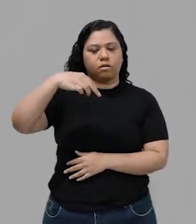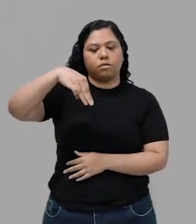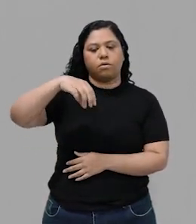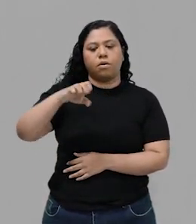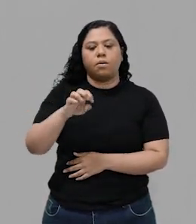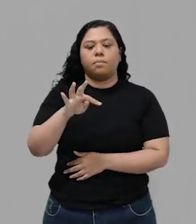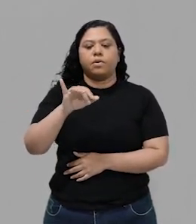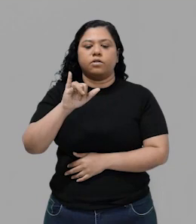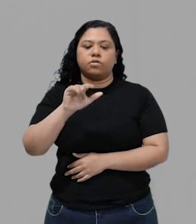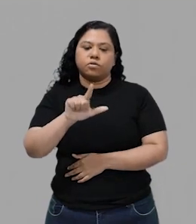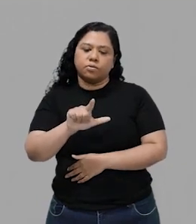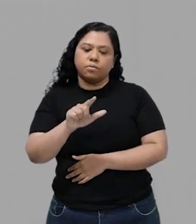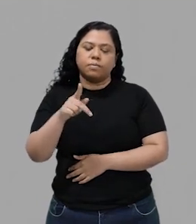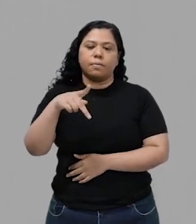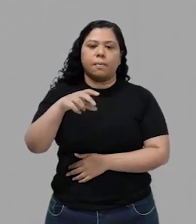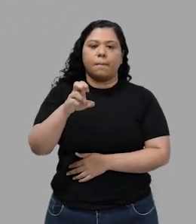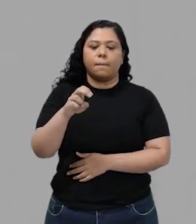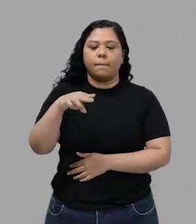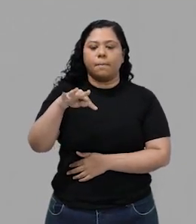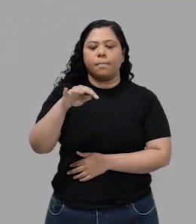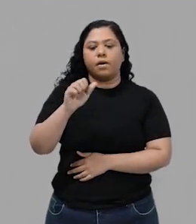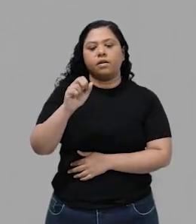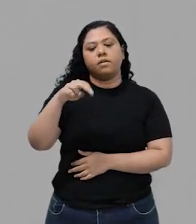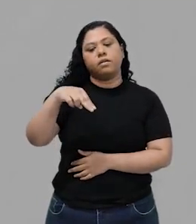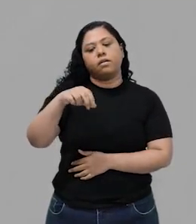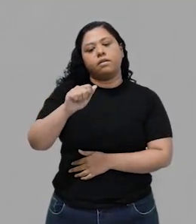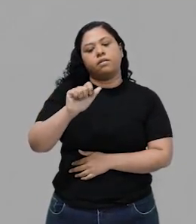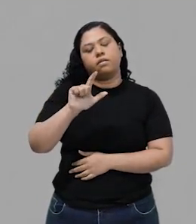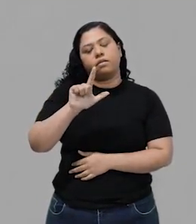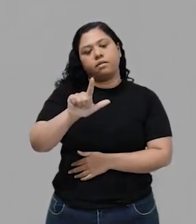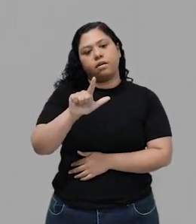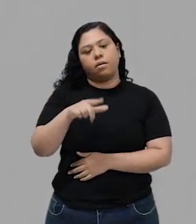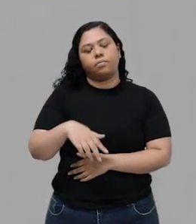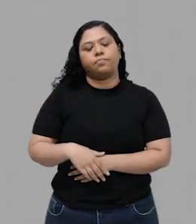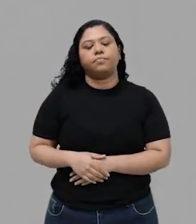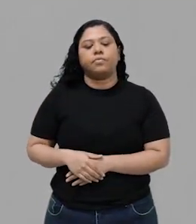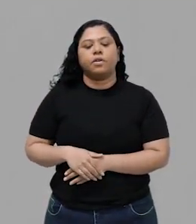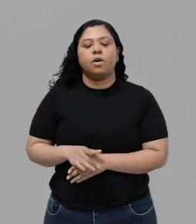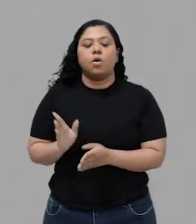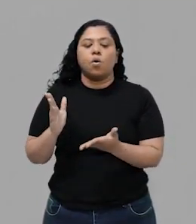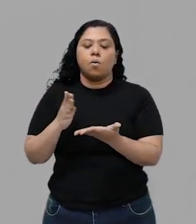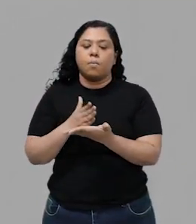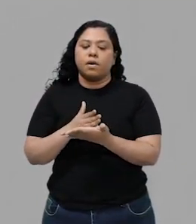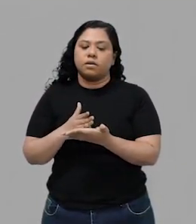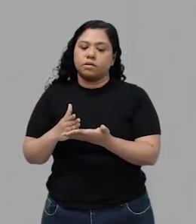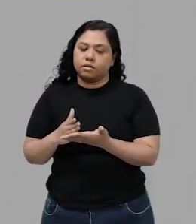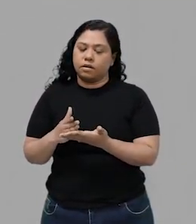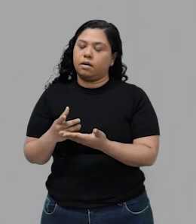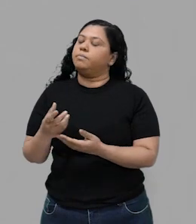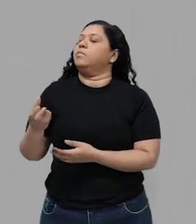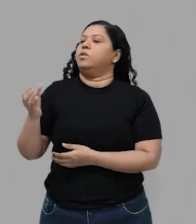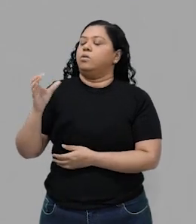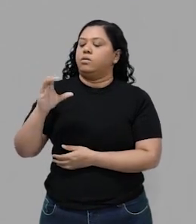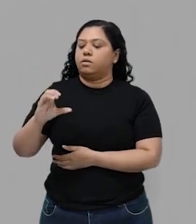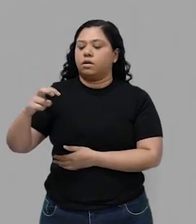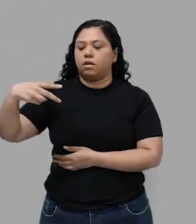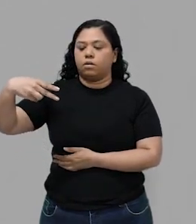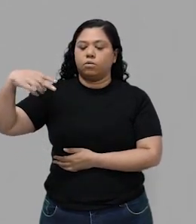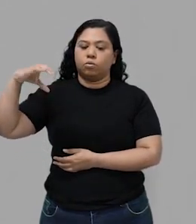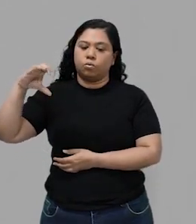4-metil-pentanal. Então, ramificado, eu vou numerar a cadeia, começando da extremidade que tem a carbonila, tudo